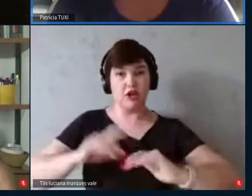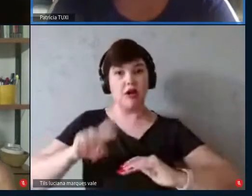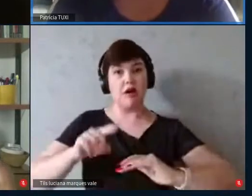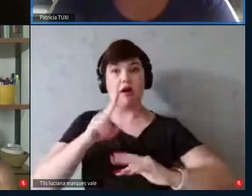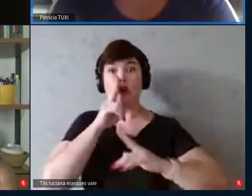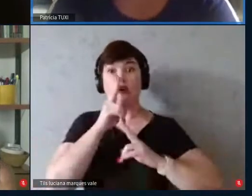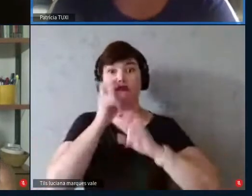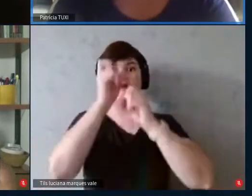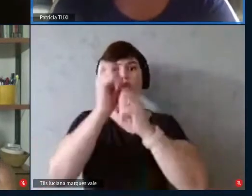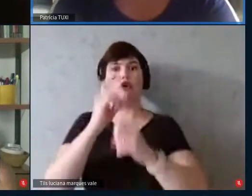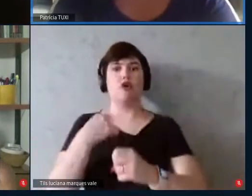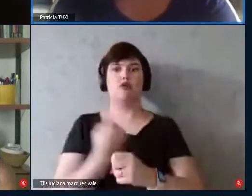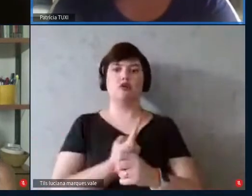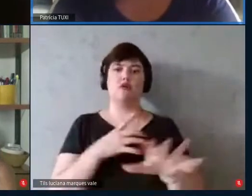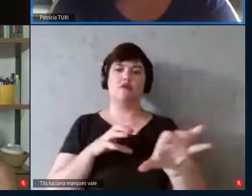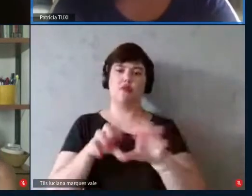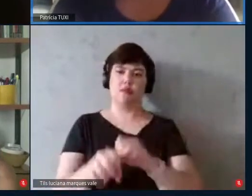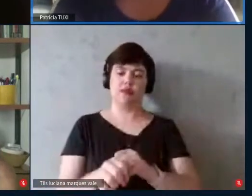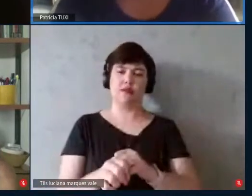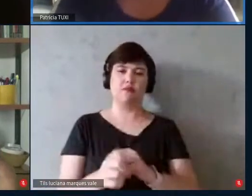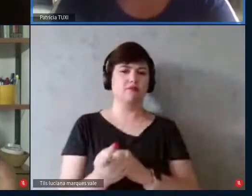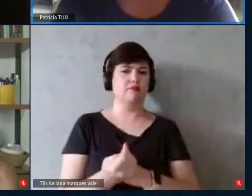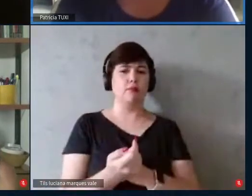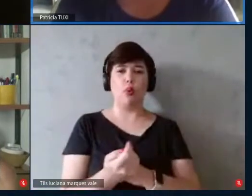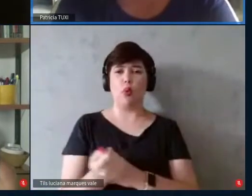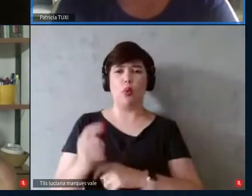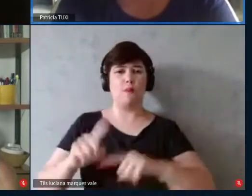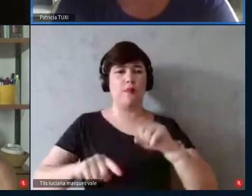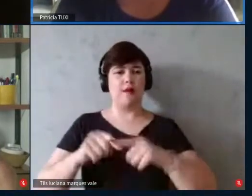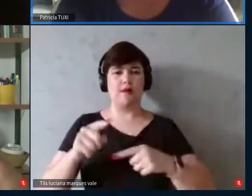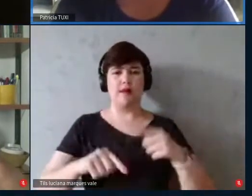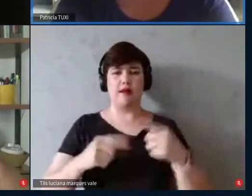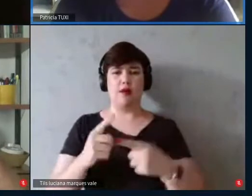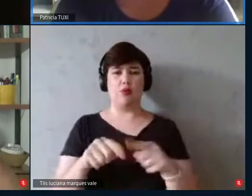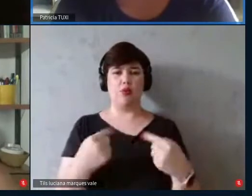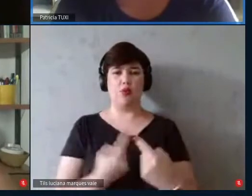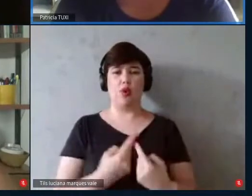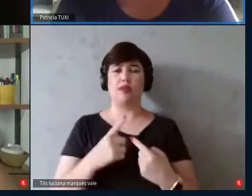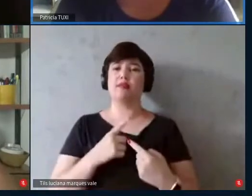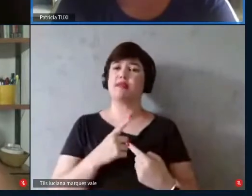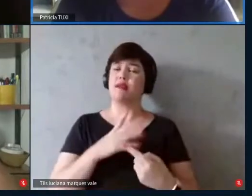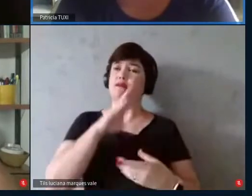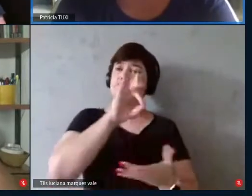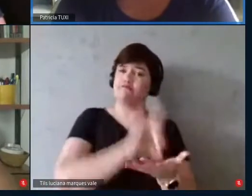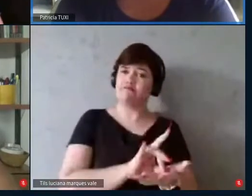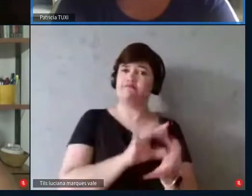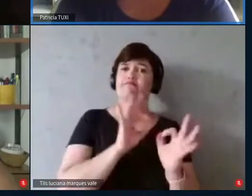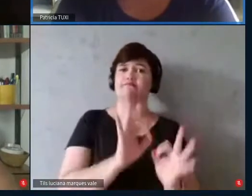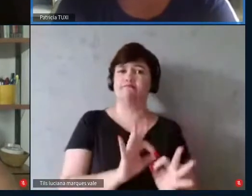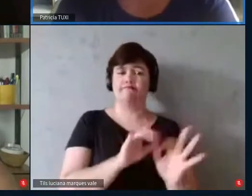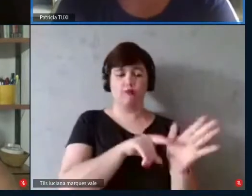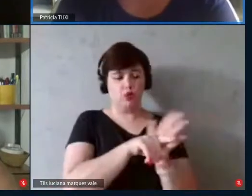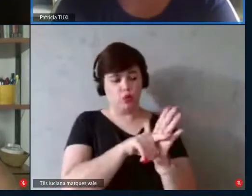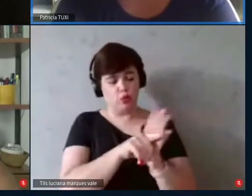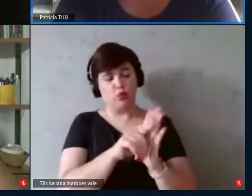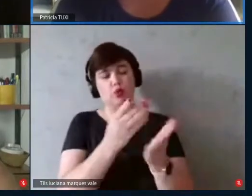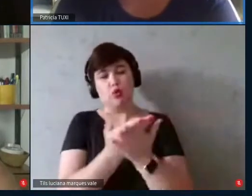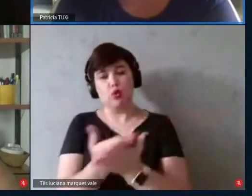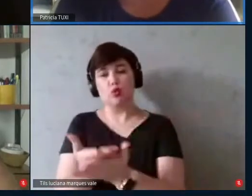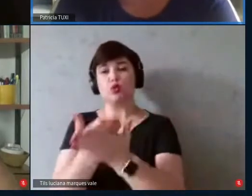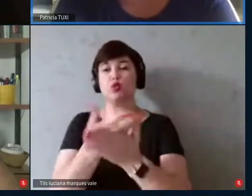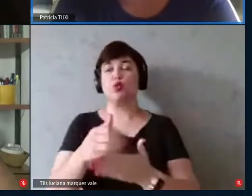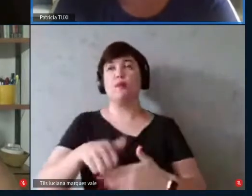nossa formação. São poucos os materiais que nós teríamos para realmente um estudo mais,